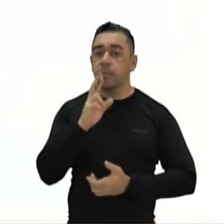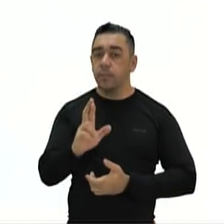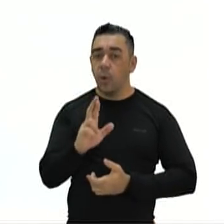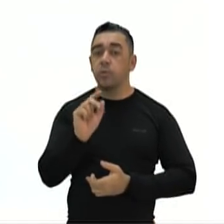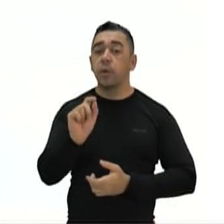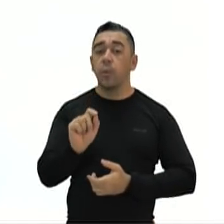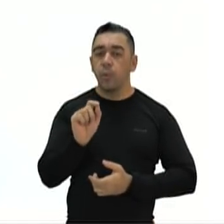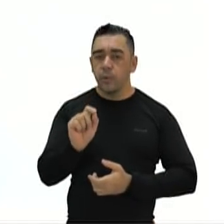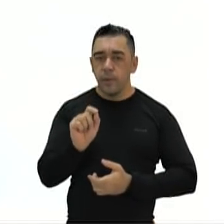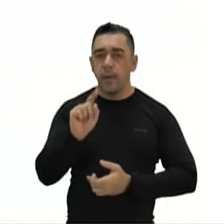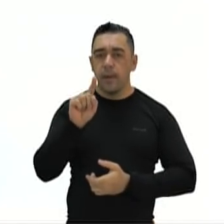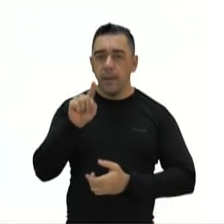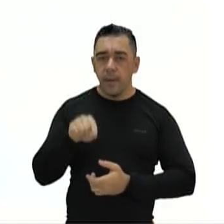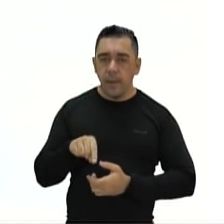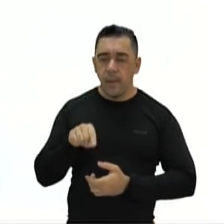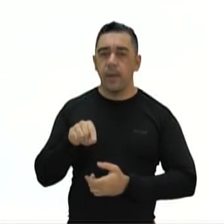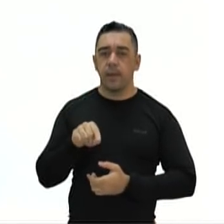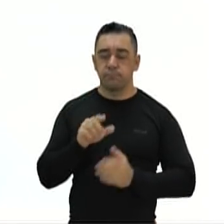que os seres vivos são,